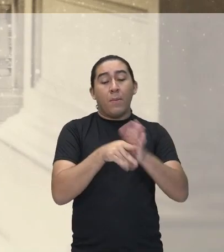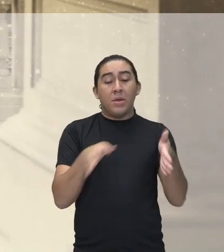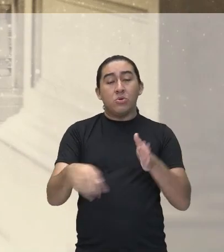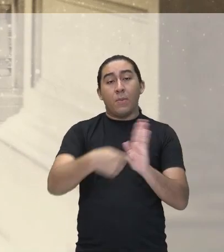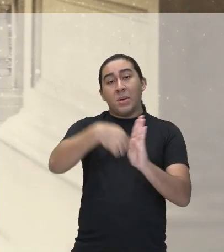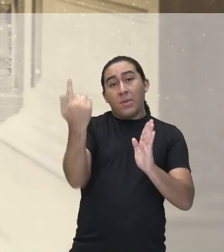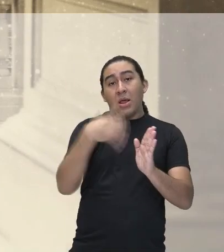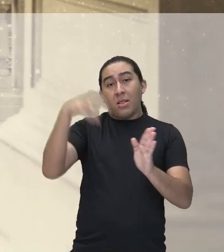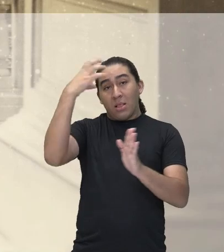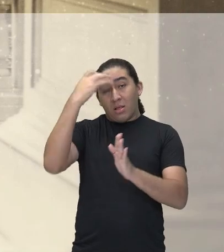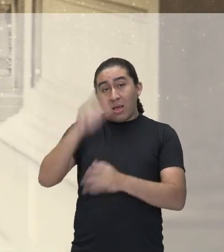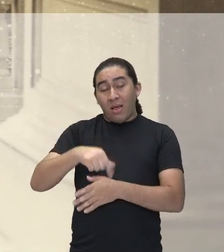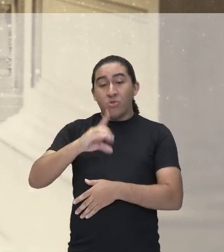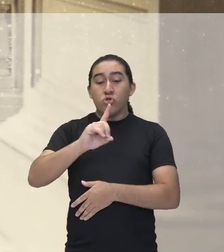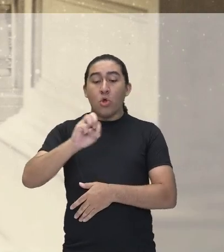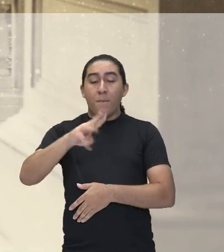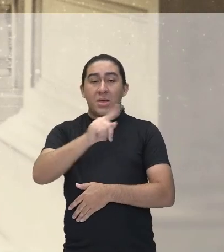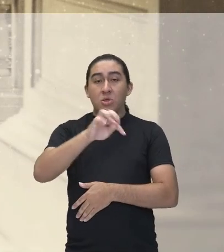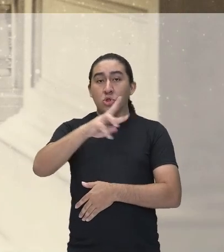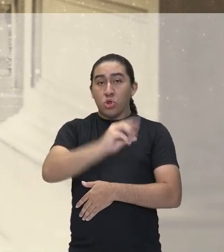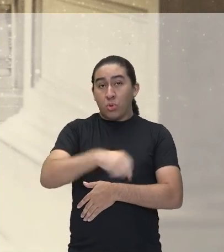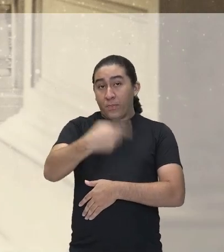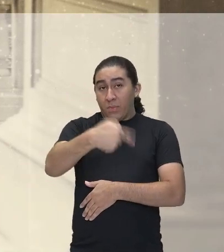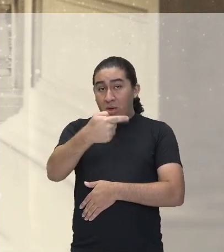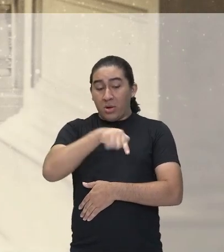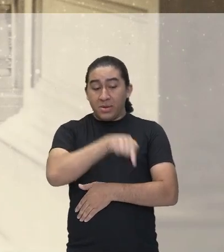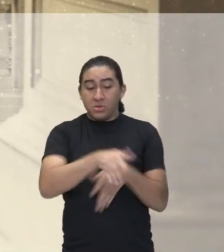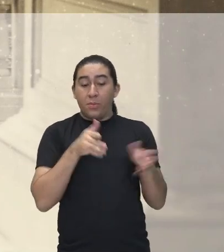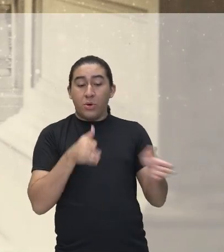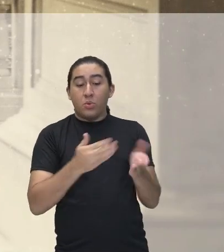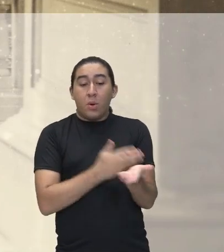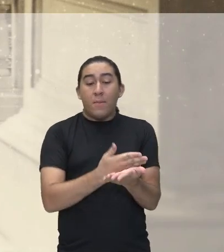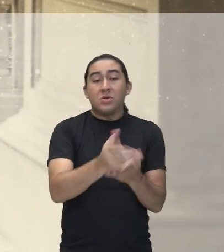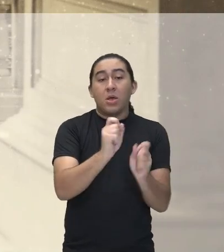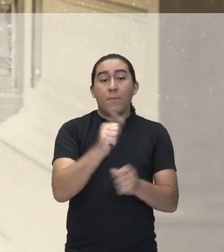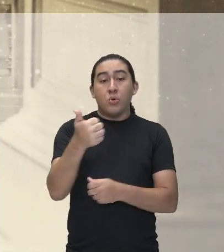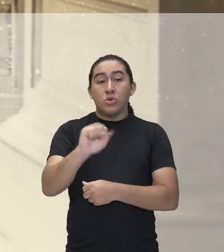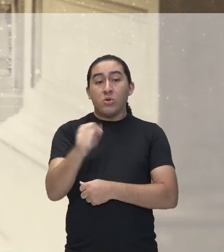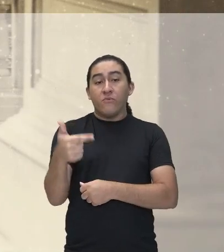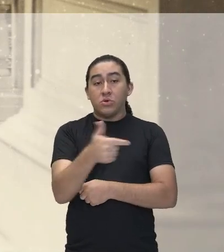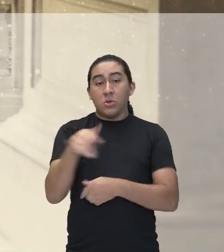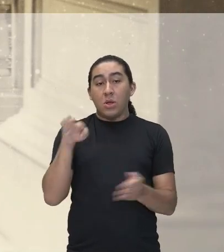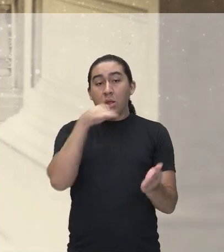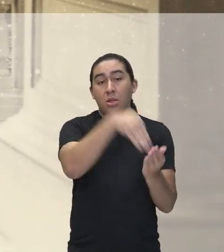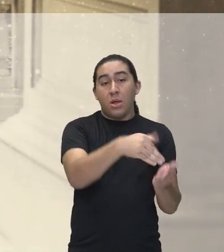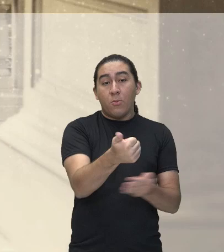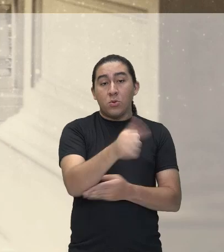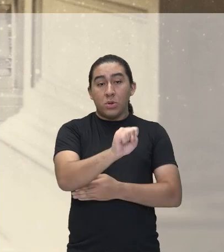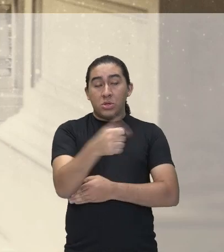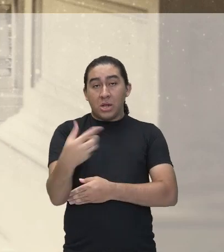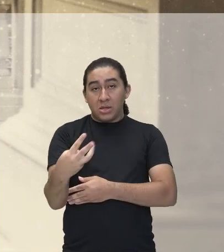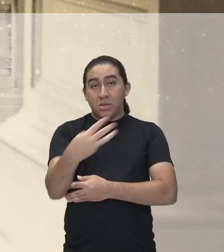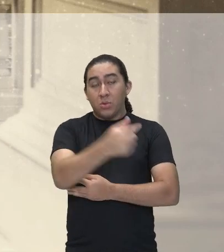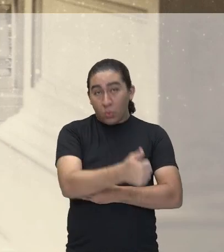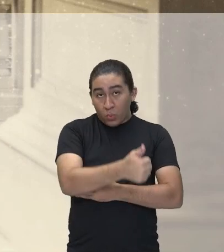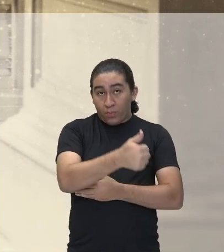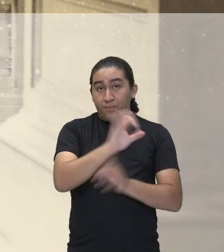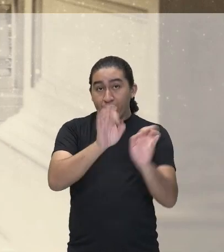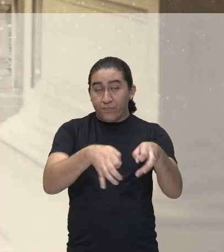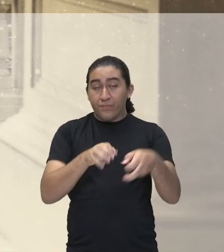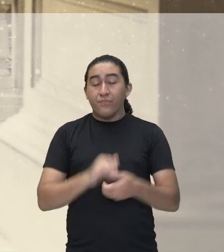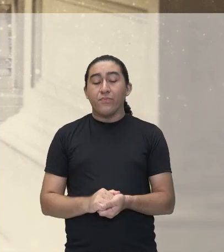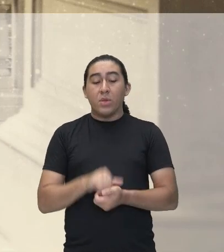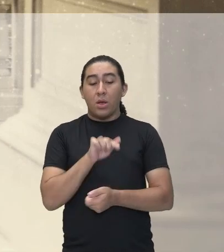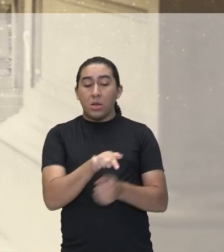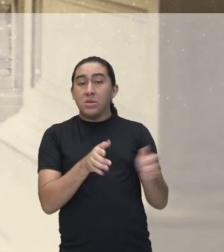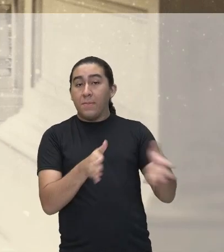com Dom Pedro I, tá? Então, esse primeiro reinado, ele começa de 1822 e vai até 1831. É